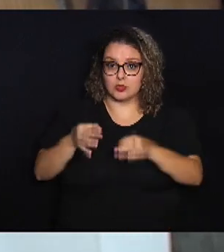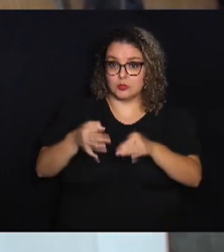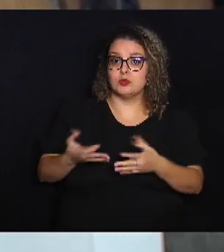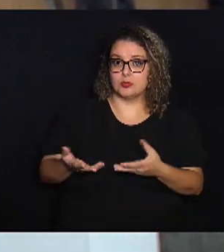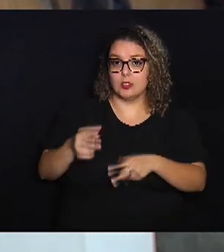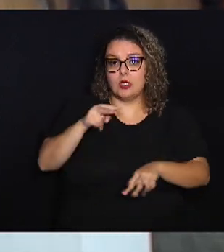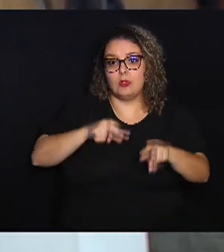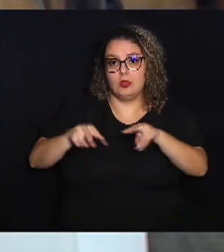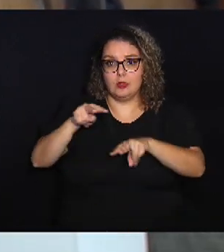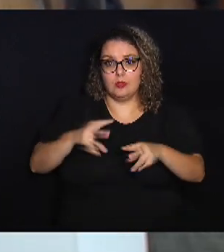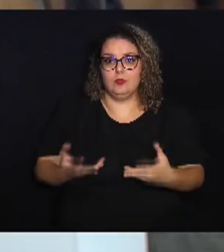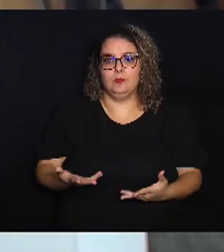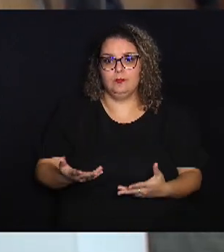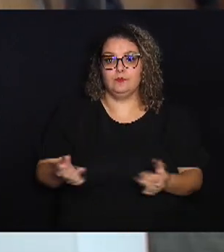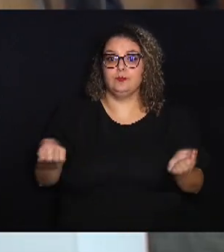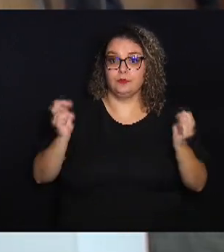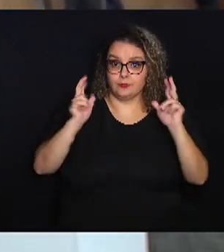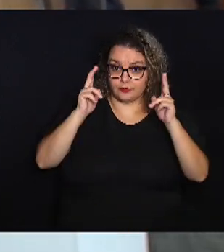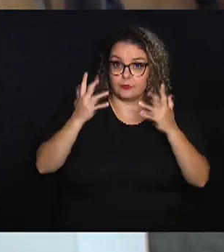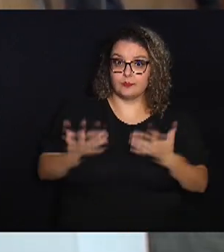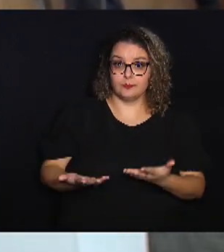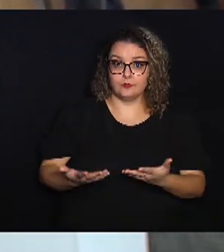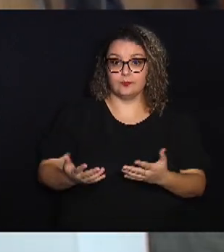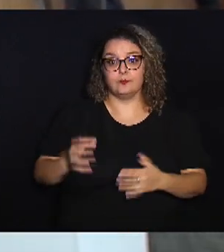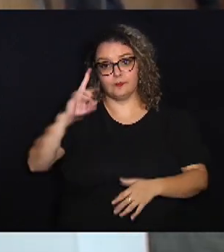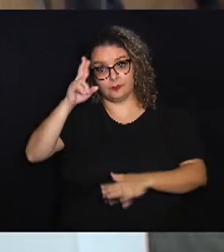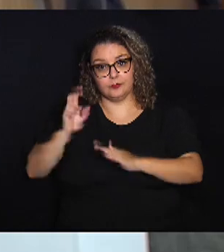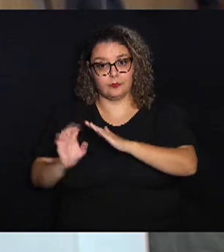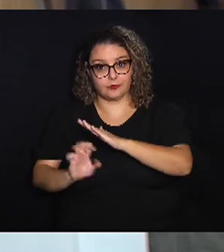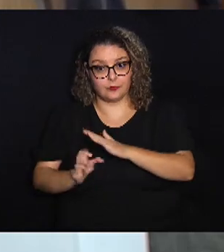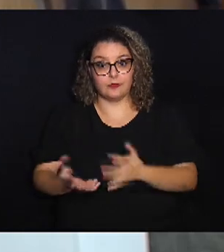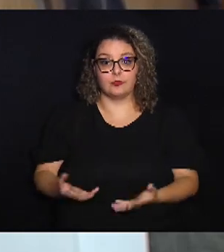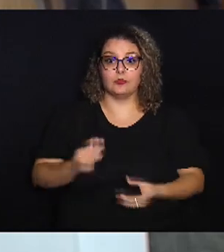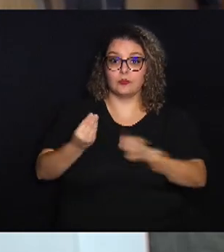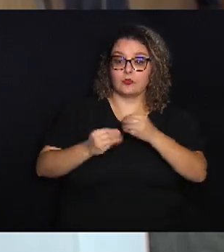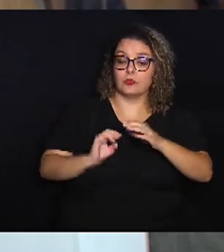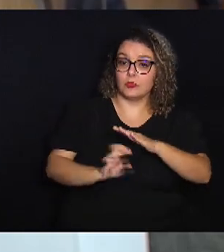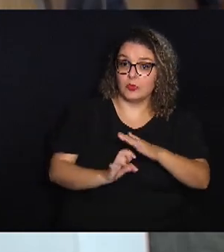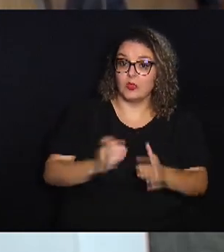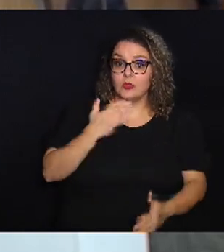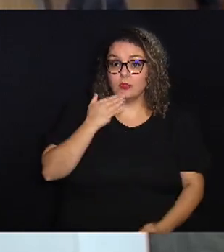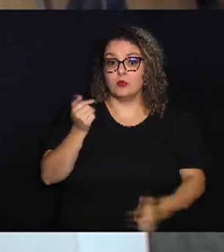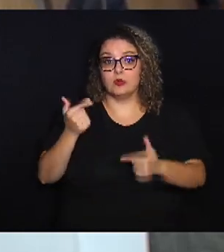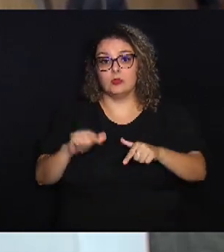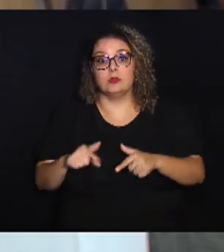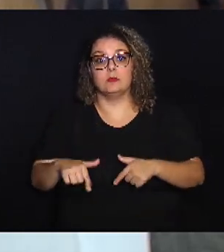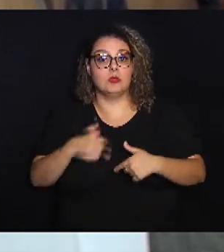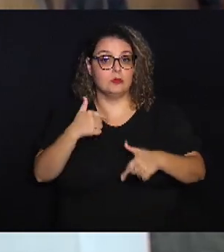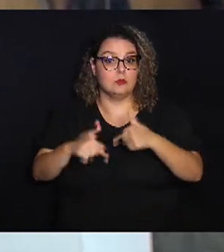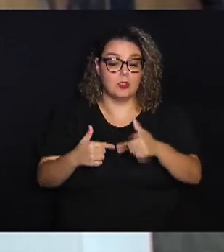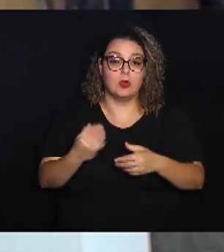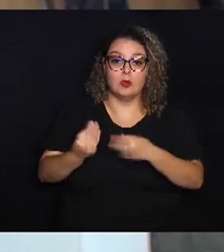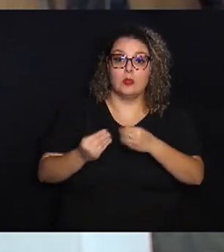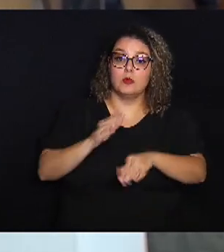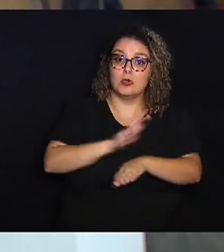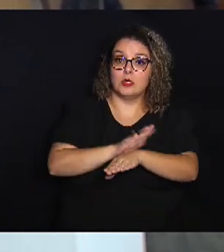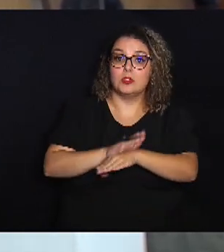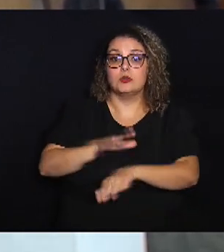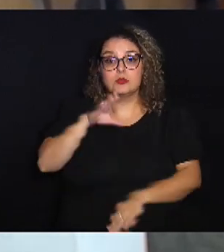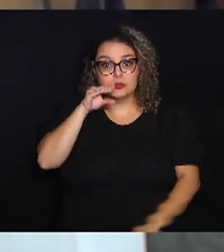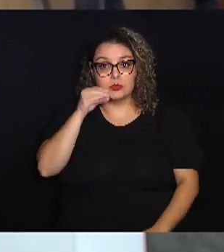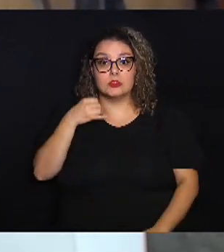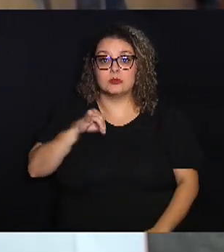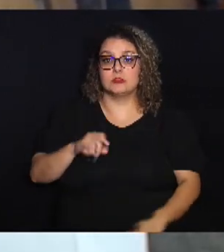visando chamar a atenção dos empresários, como a empresa pode melhorar o seu ambiente de trabalho, como ela pode ajudar o seu funcionário caso ele